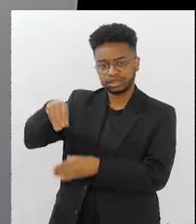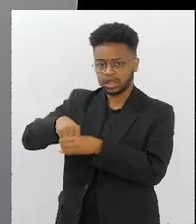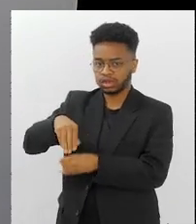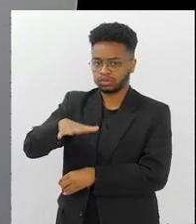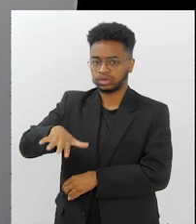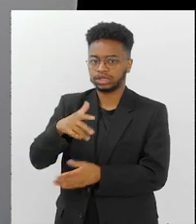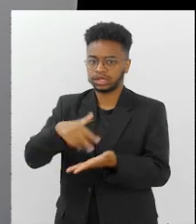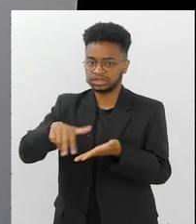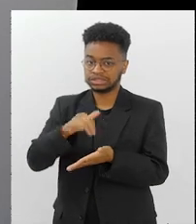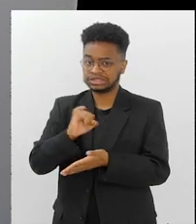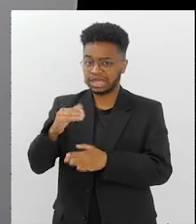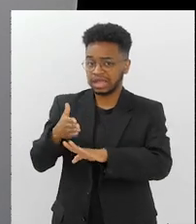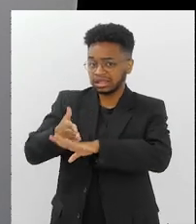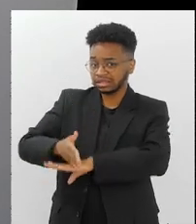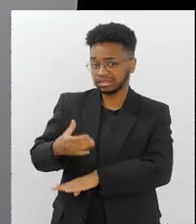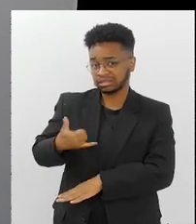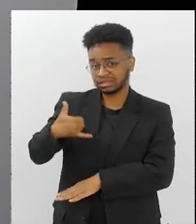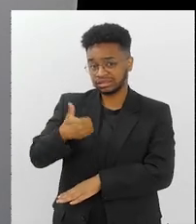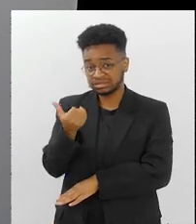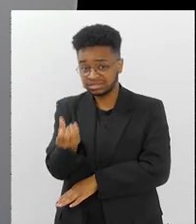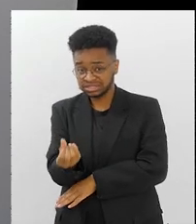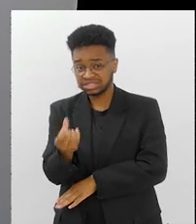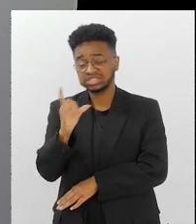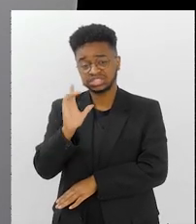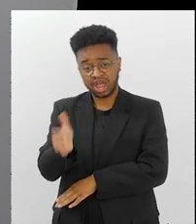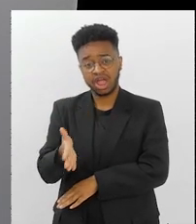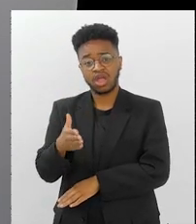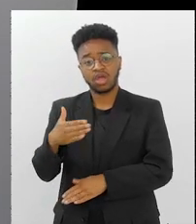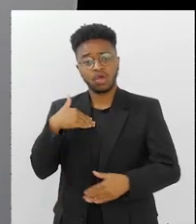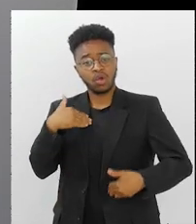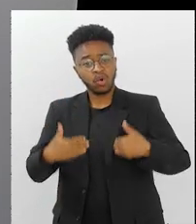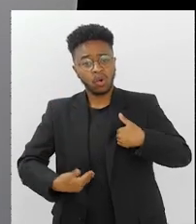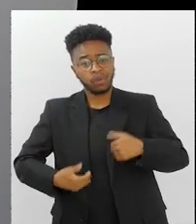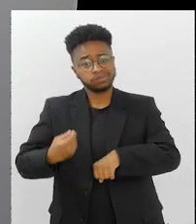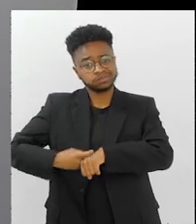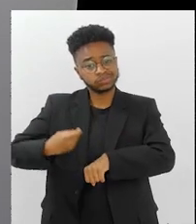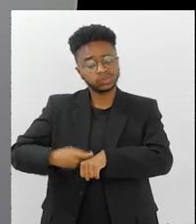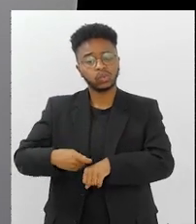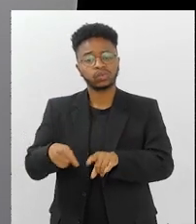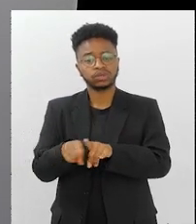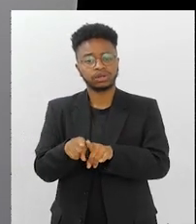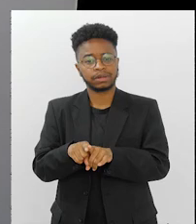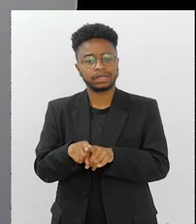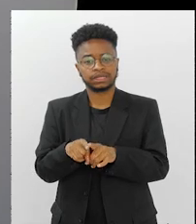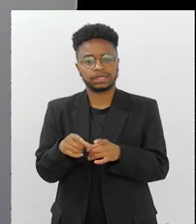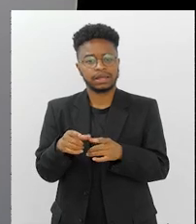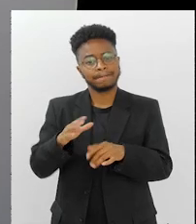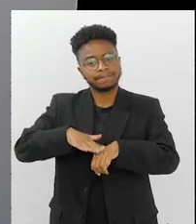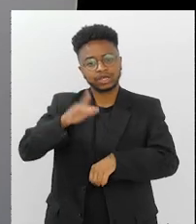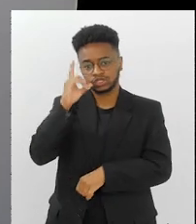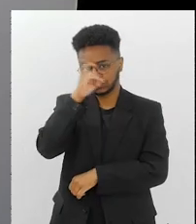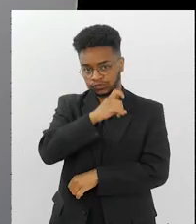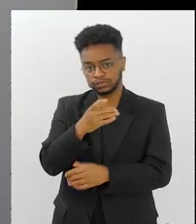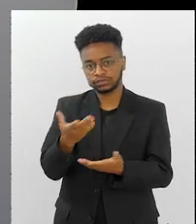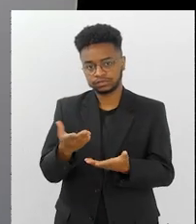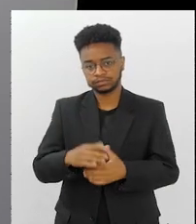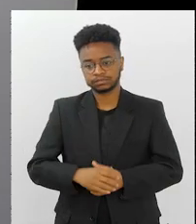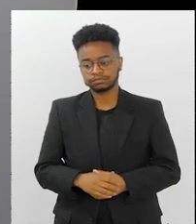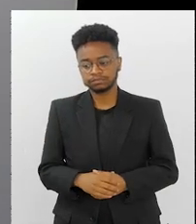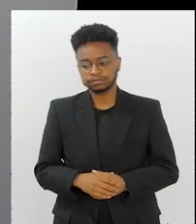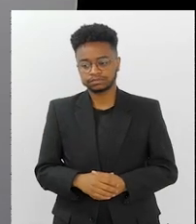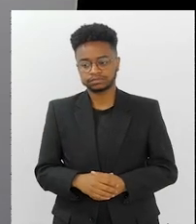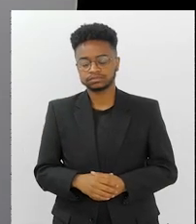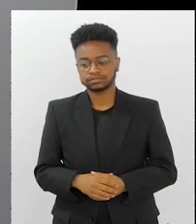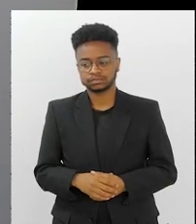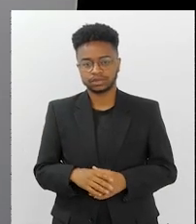assim você entrar com 16 anos com sua musculatura já formada enrijecida músculo e tudo mais e